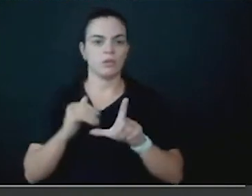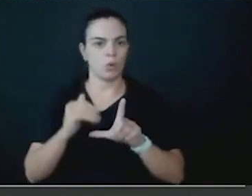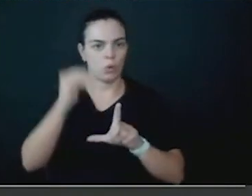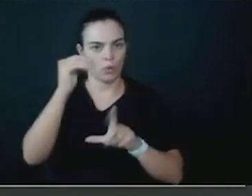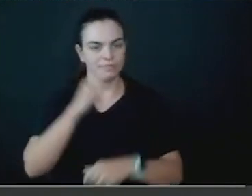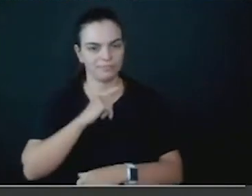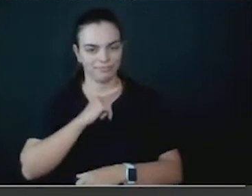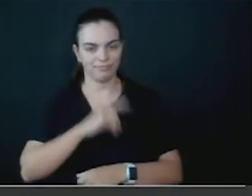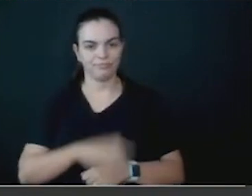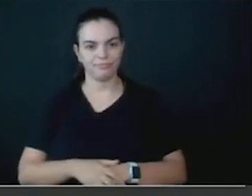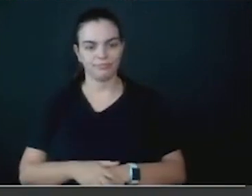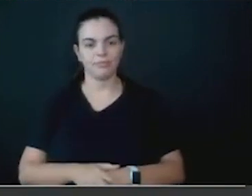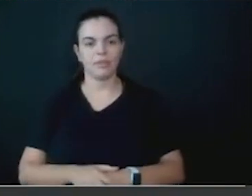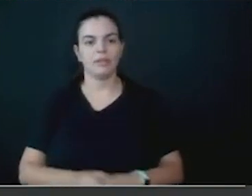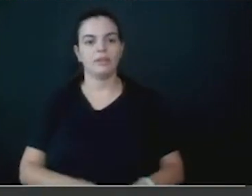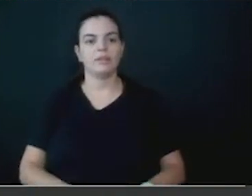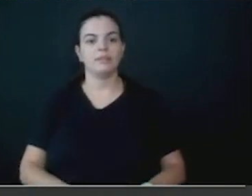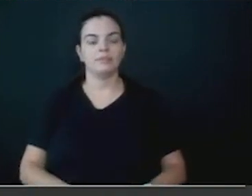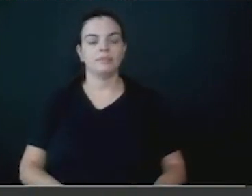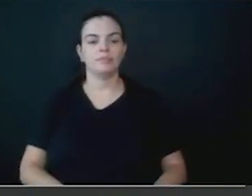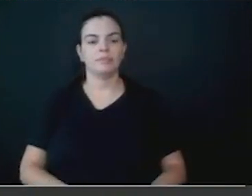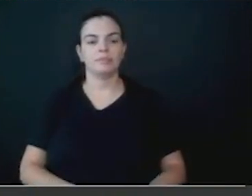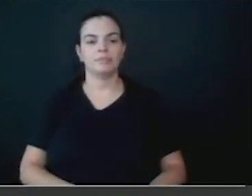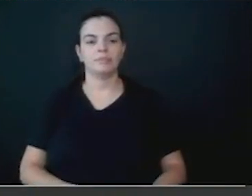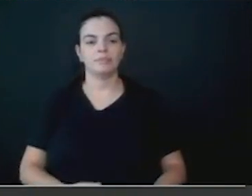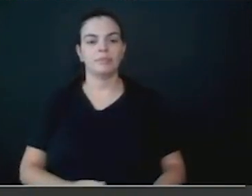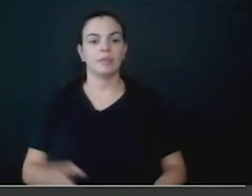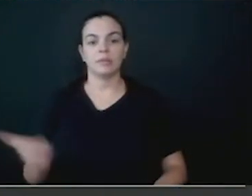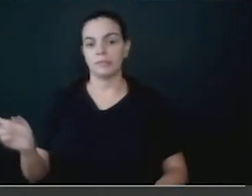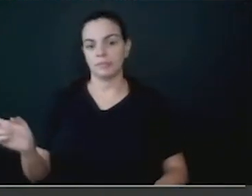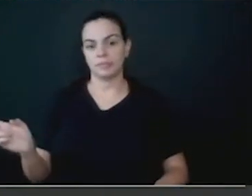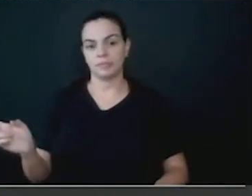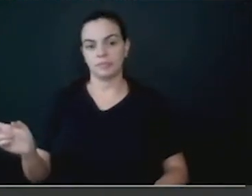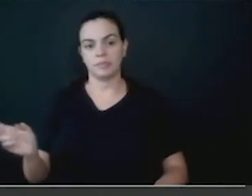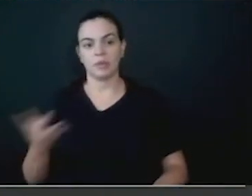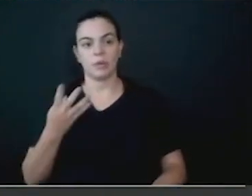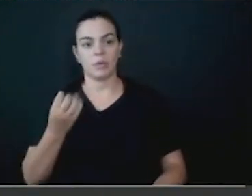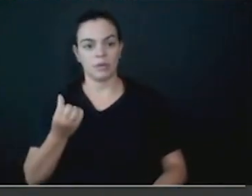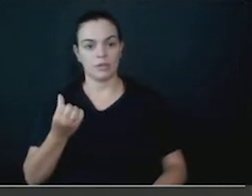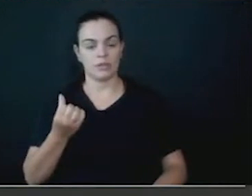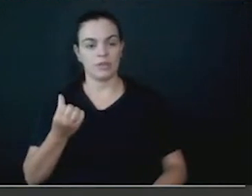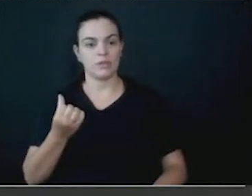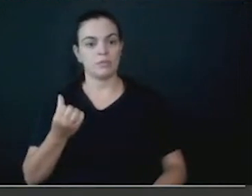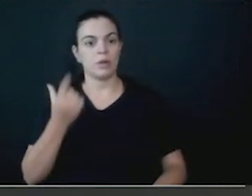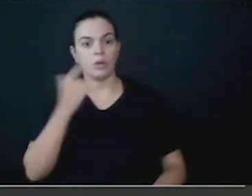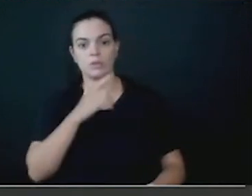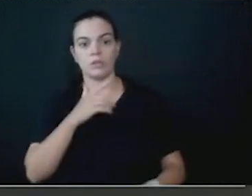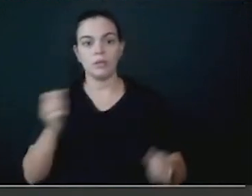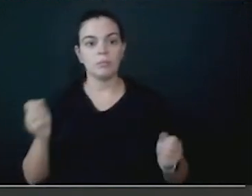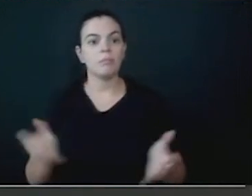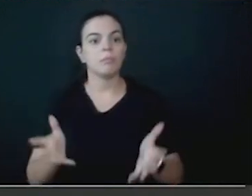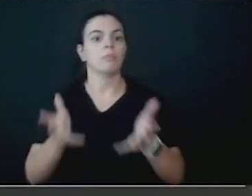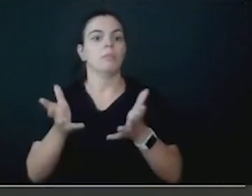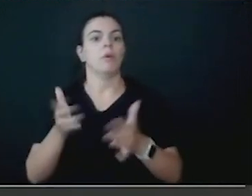Os 46 produtos relacionados à promoção do desenvolvimento sustentável, a gente chama atenção para a questão da